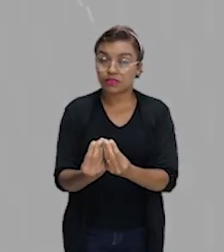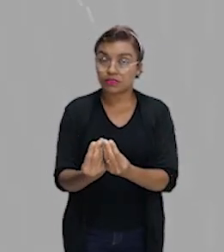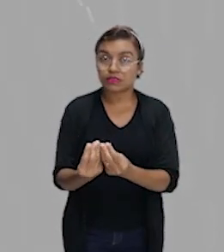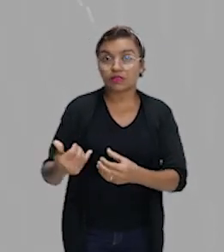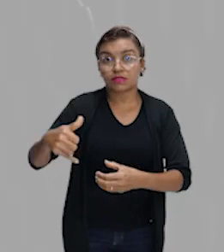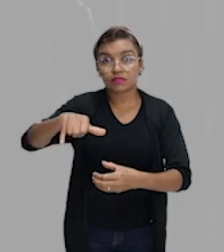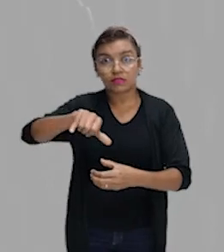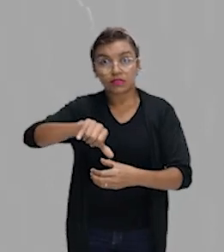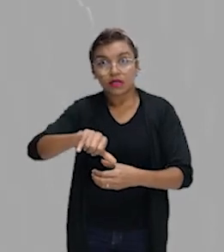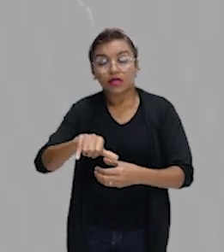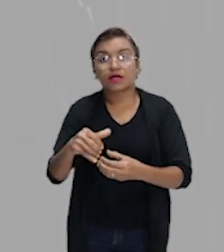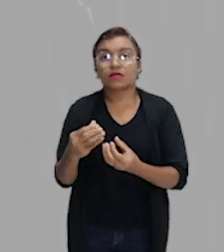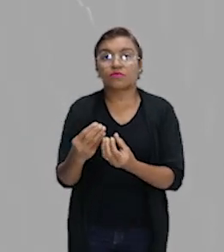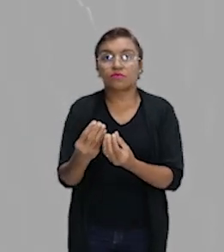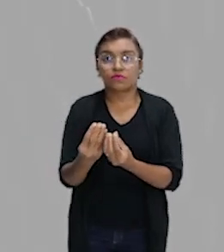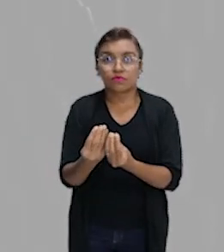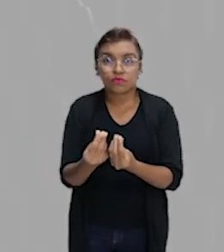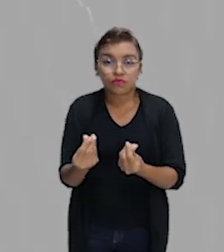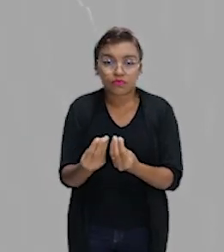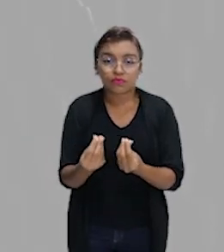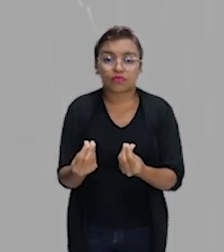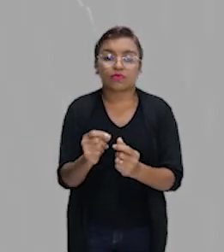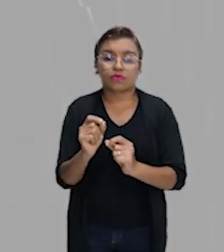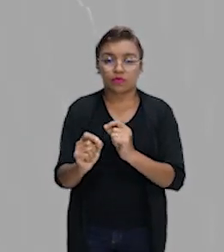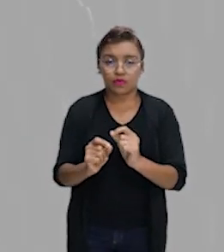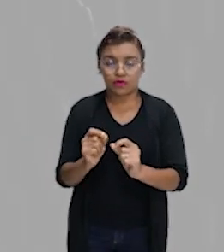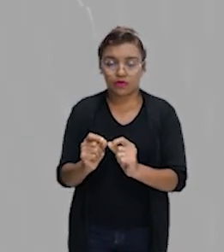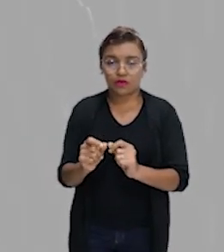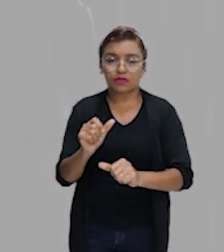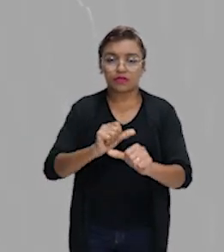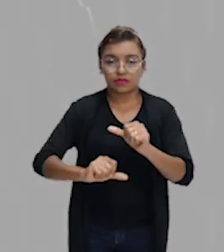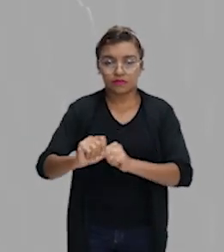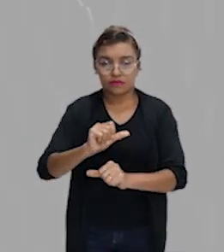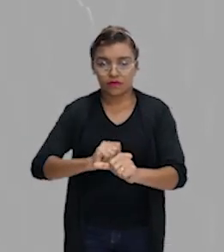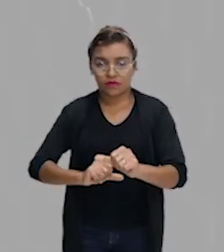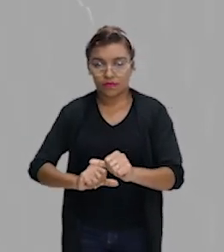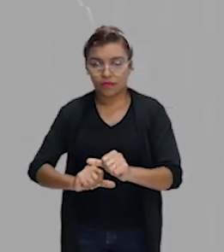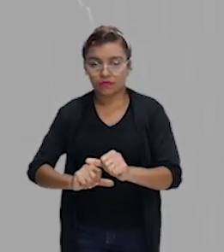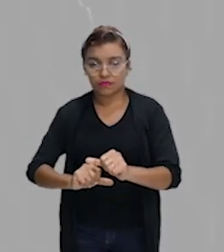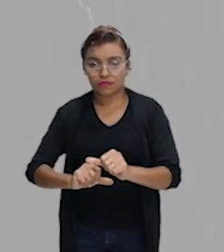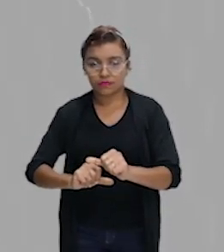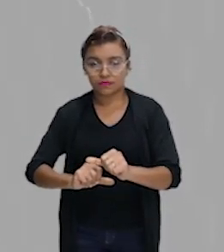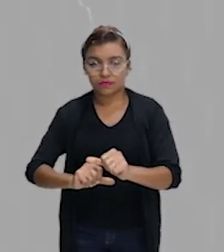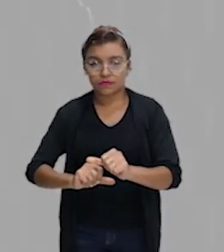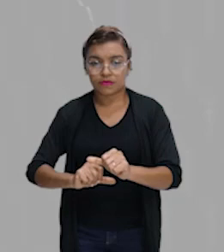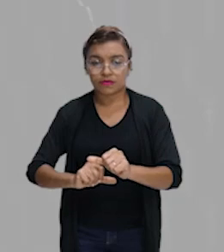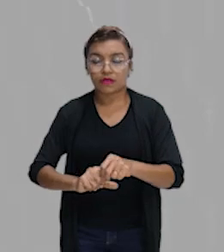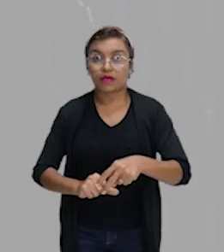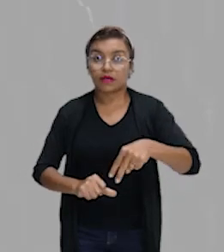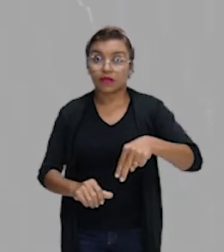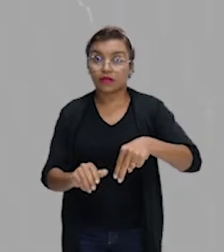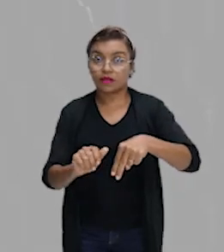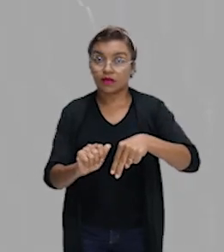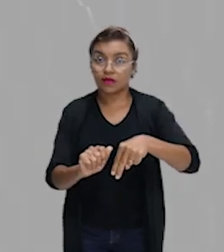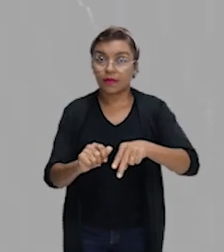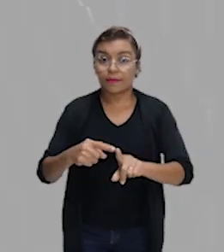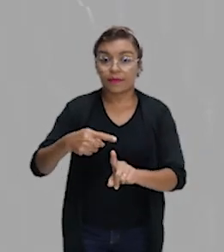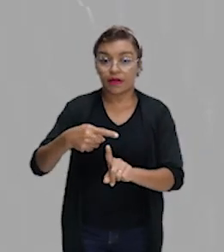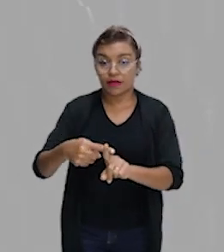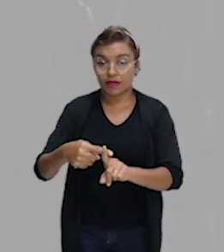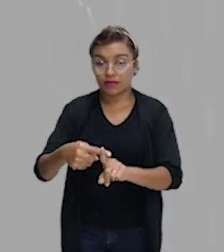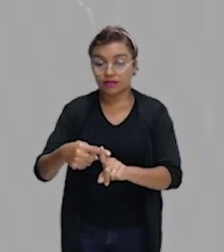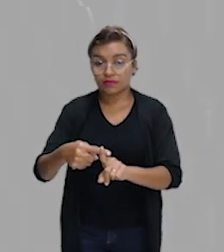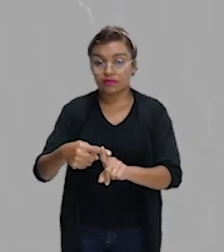vão ser formados. Vai ser formado o íon Na+, que é o íon sódio, e também o ânion,